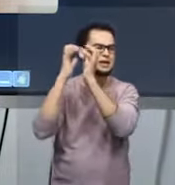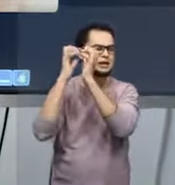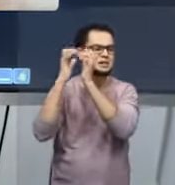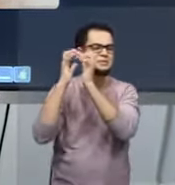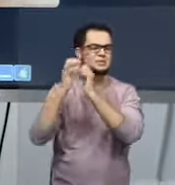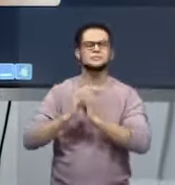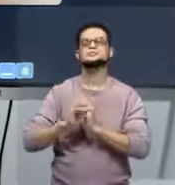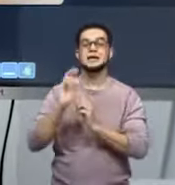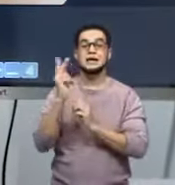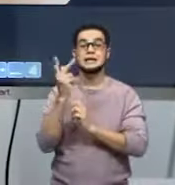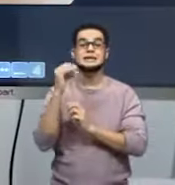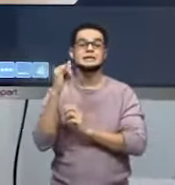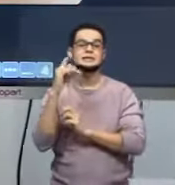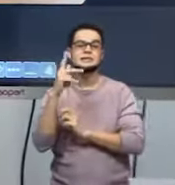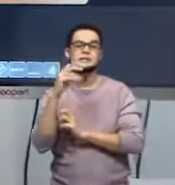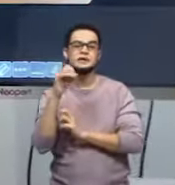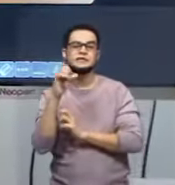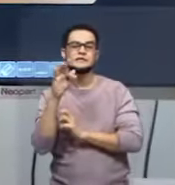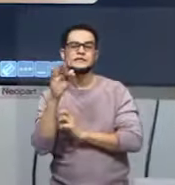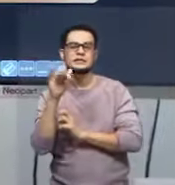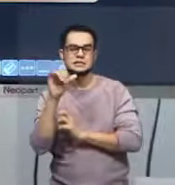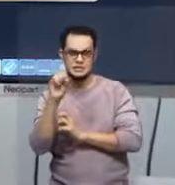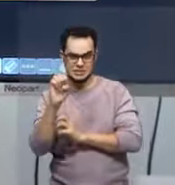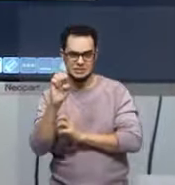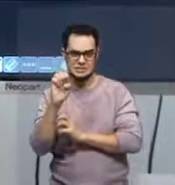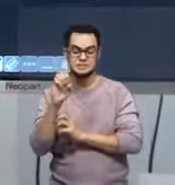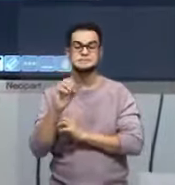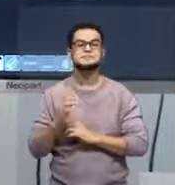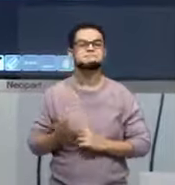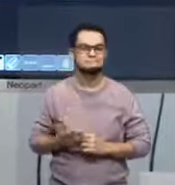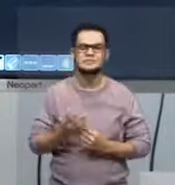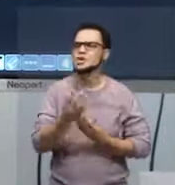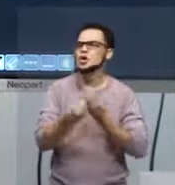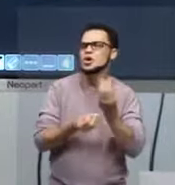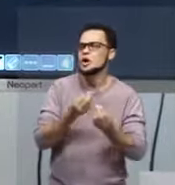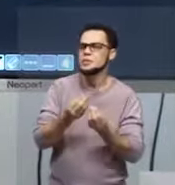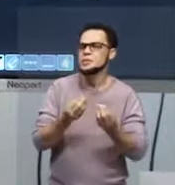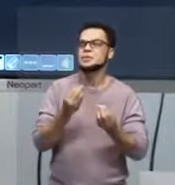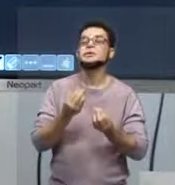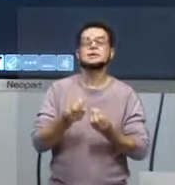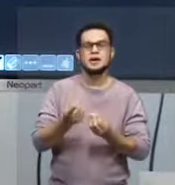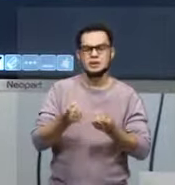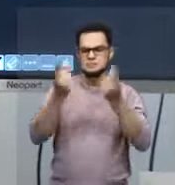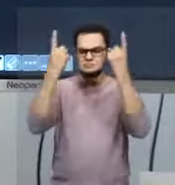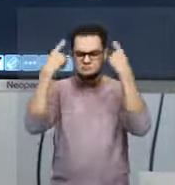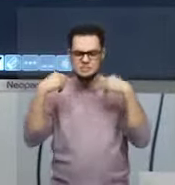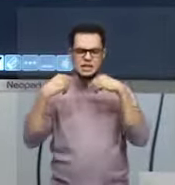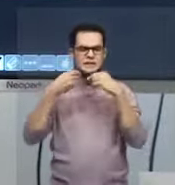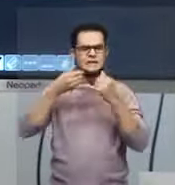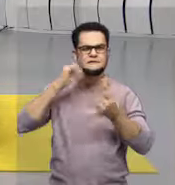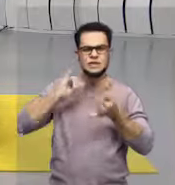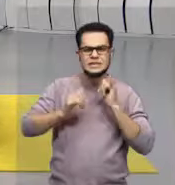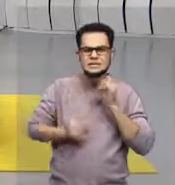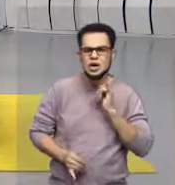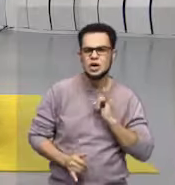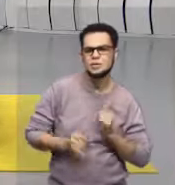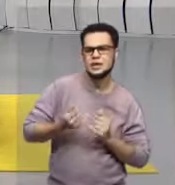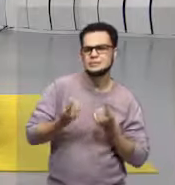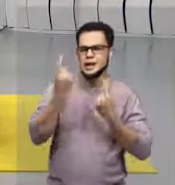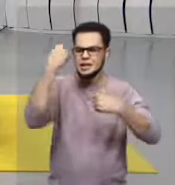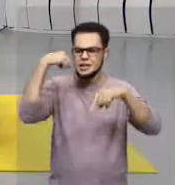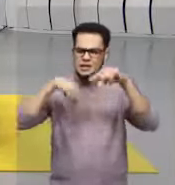olha só. O cérebro, ele vai comunicando com os órgãos de diversas maneiras, né? Por impulsos nervosos e também